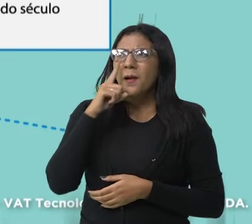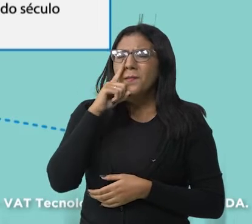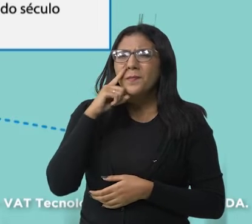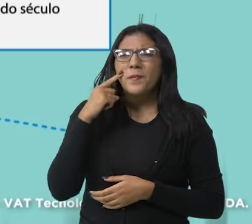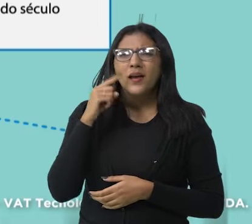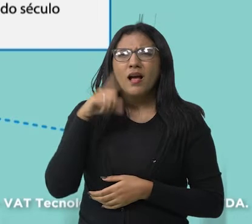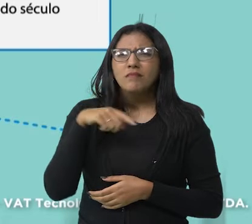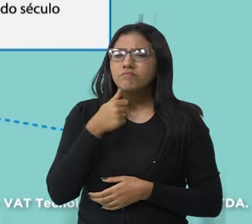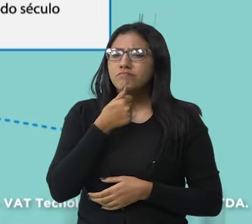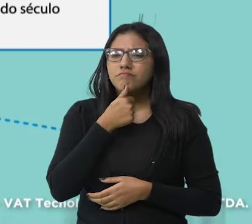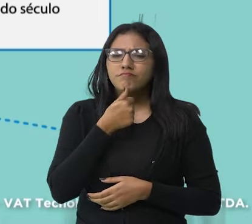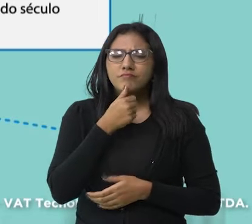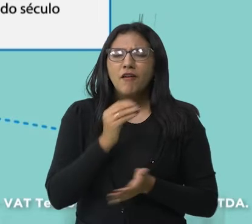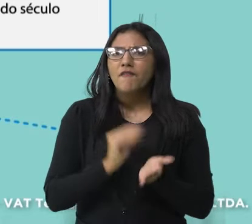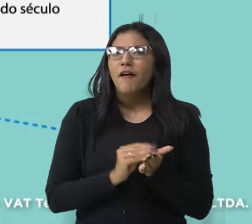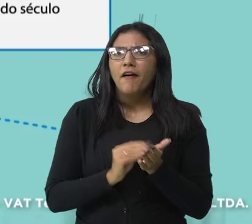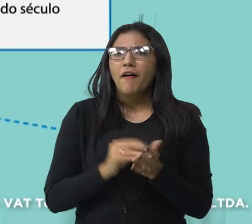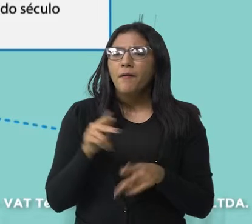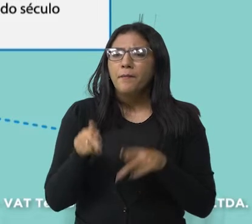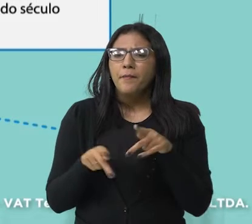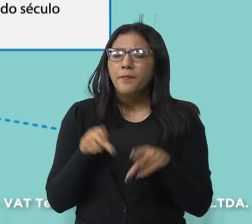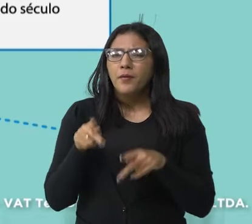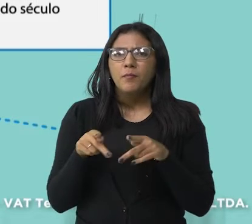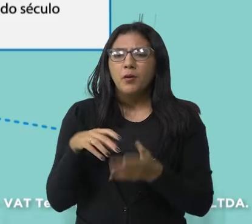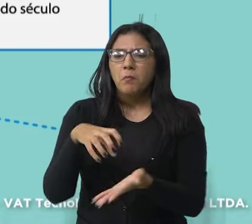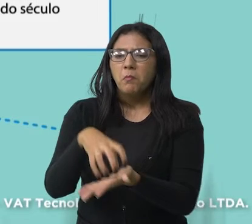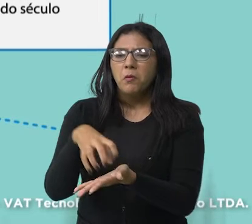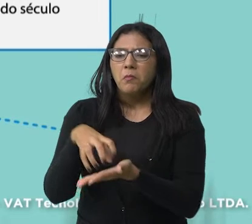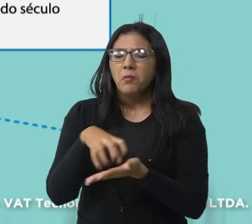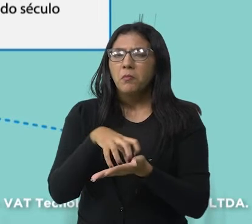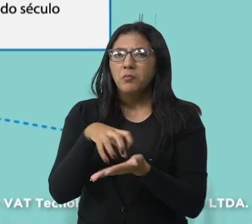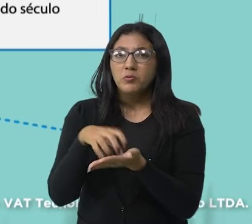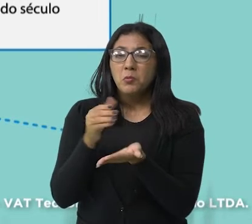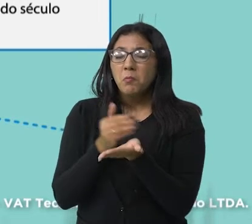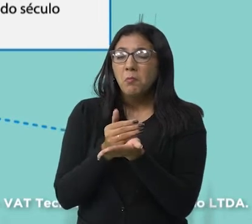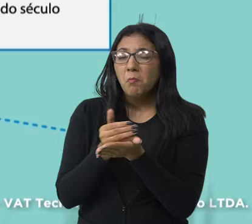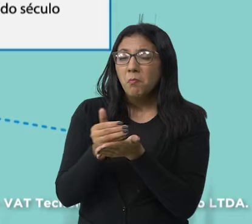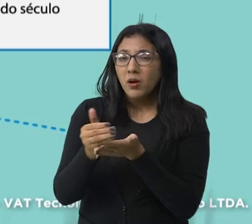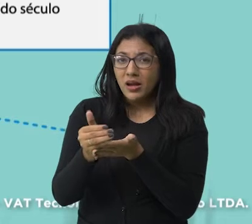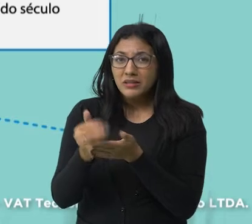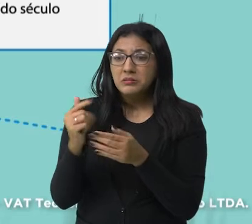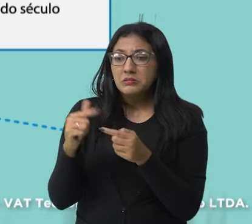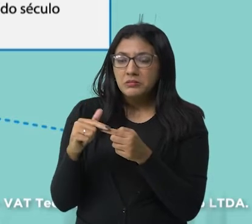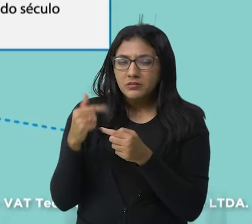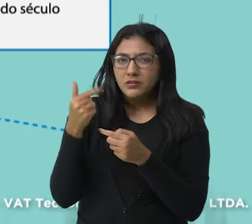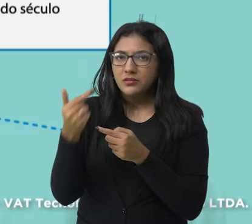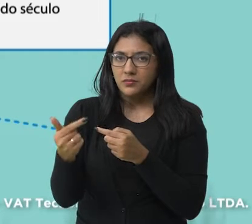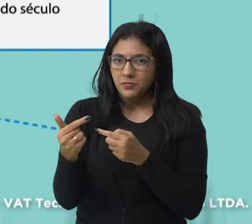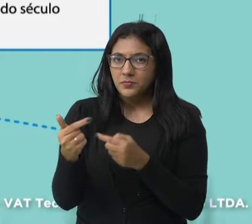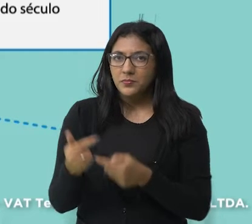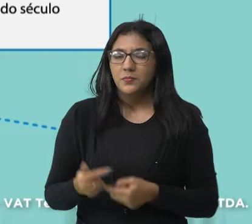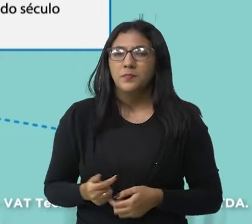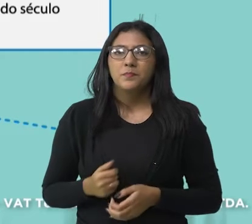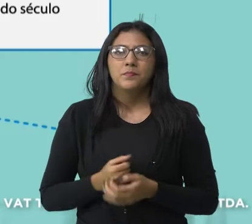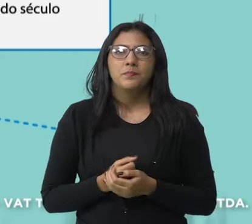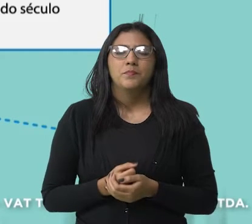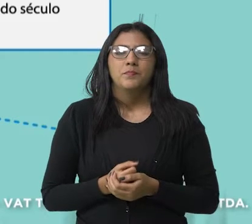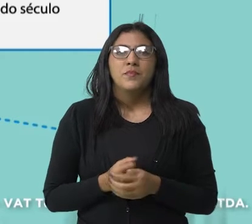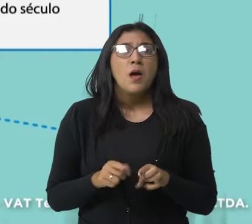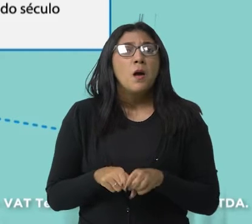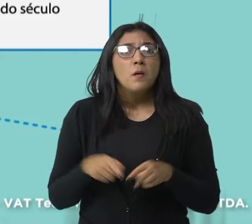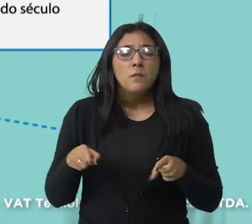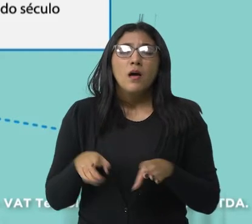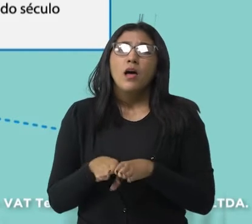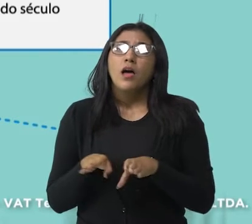era ocupado no século XIX, começa a ser ocupado posteriormente. Mas a gente também